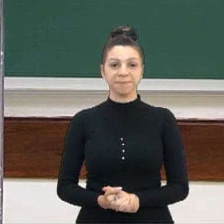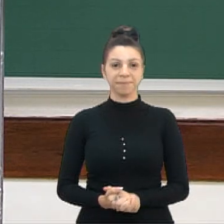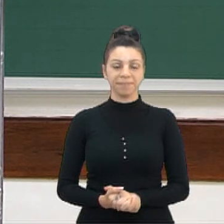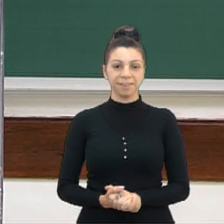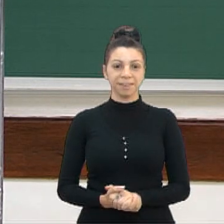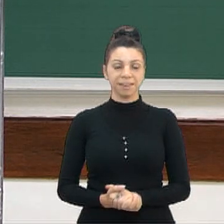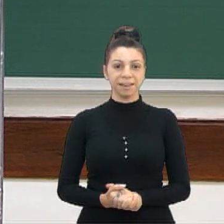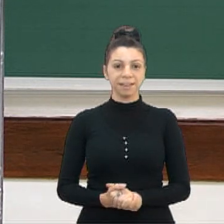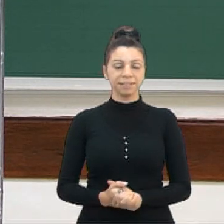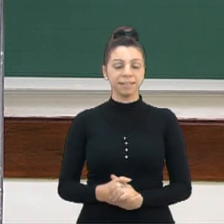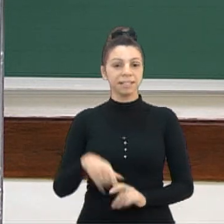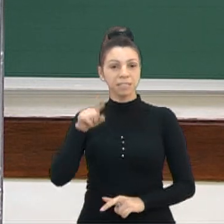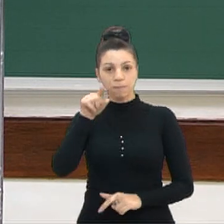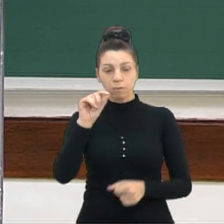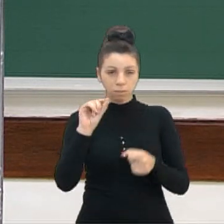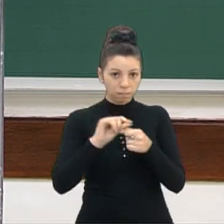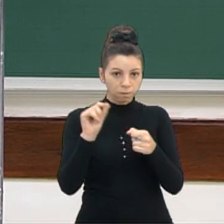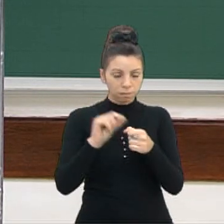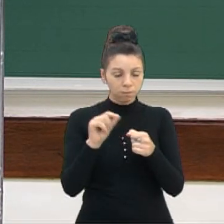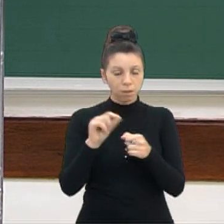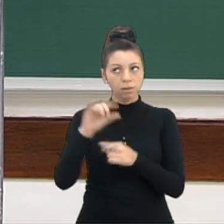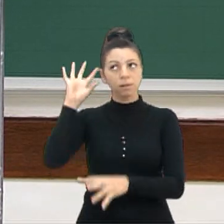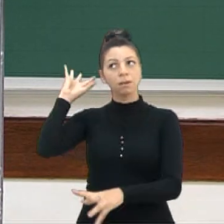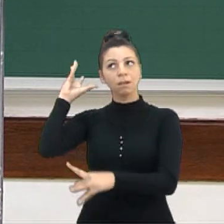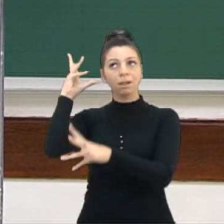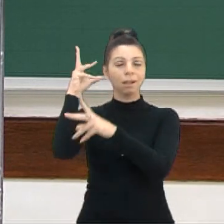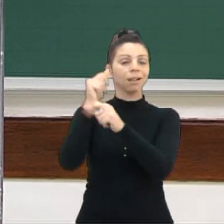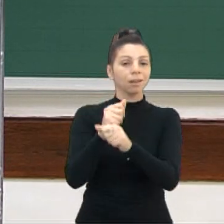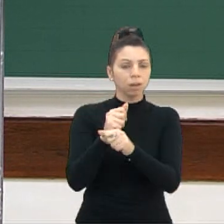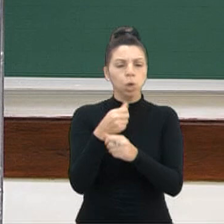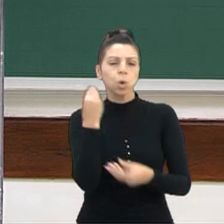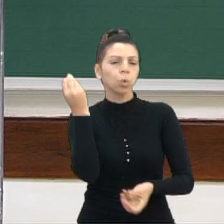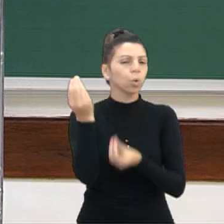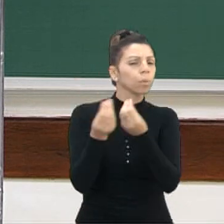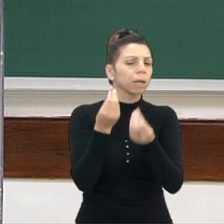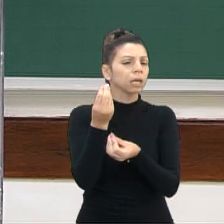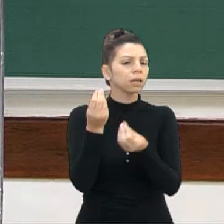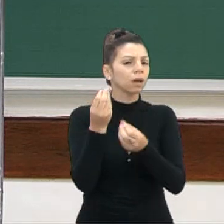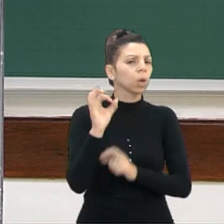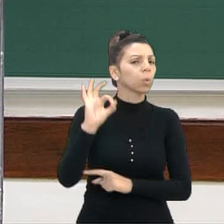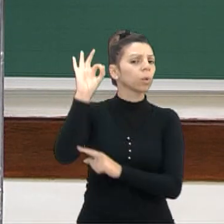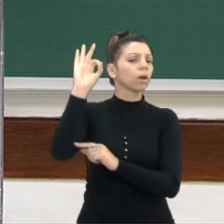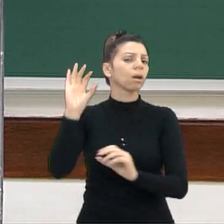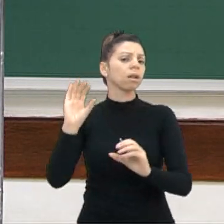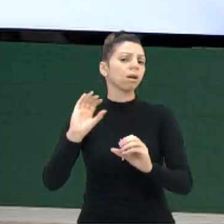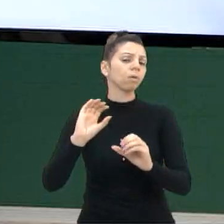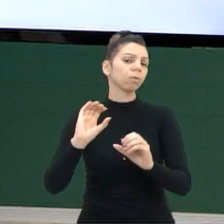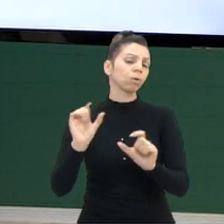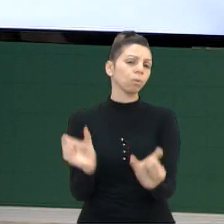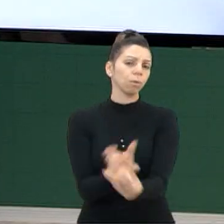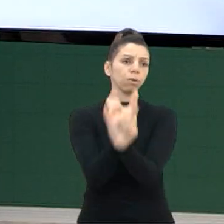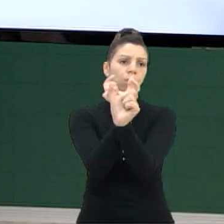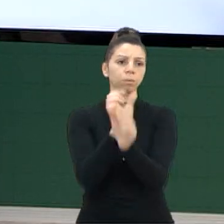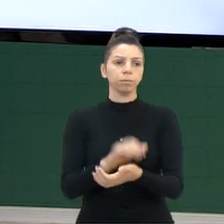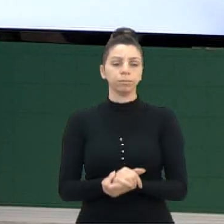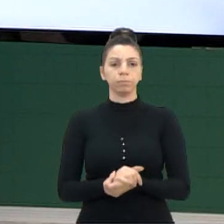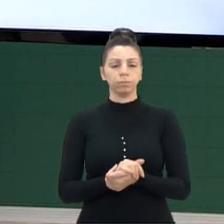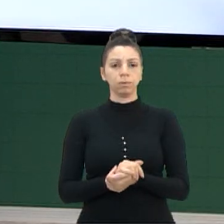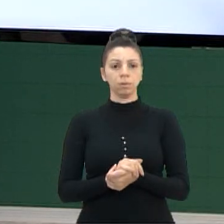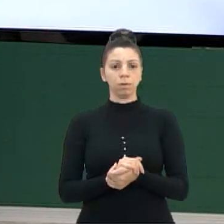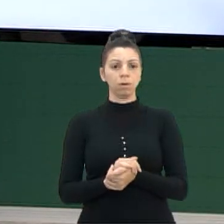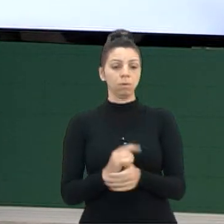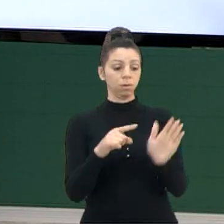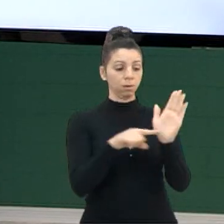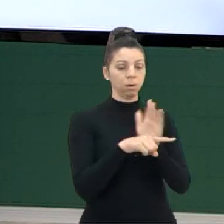Se você fez e recordou como é que é o grau do monômio, vamos olhar? Eu tenho um grau do monômio